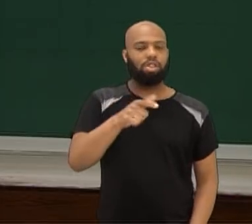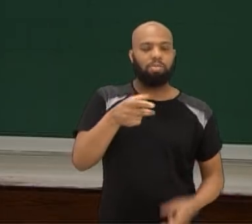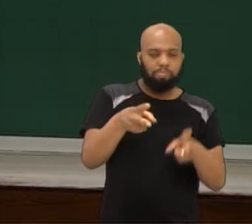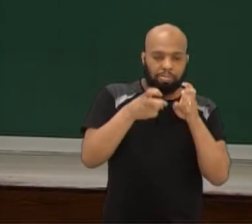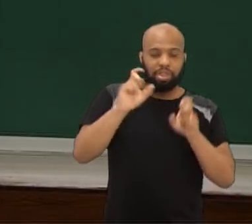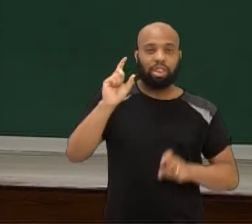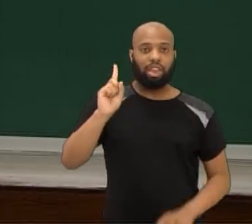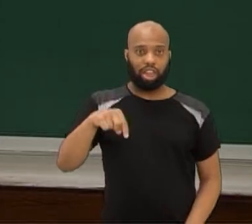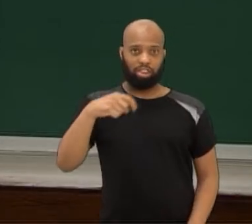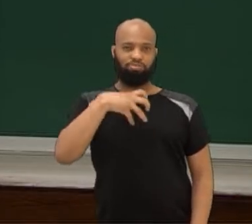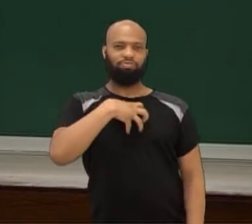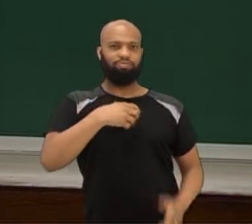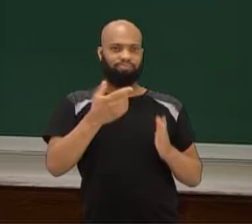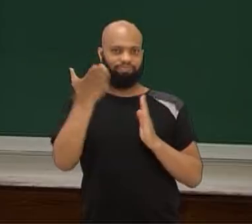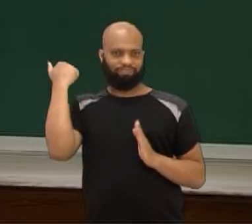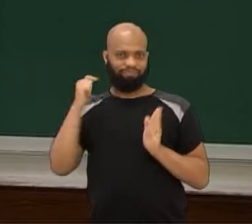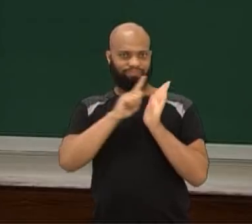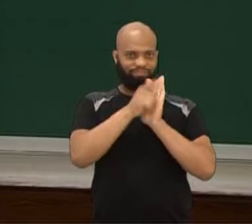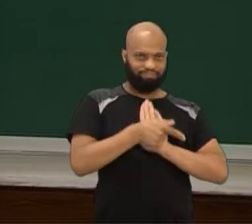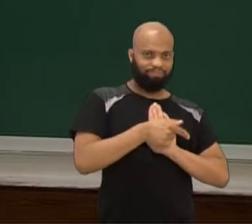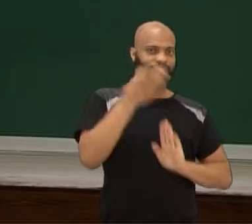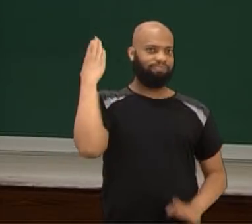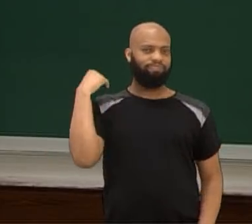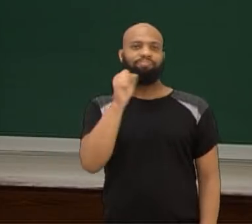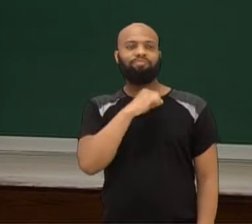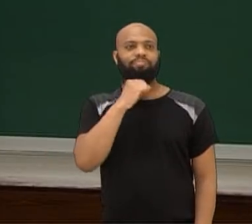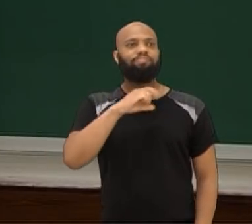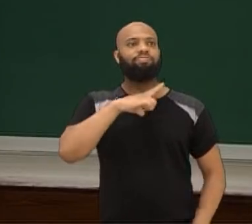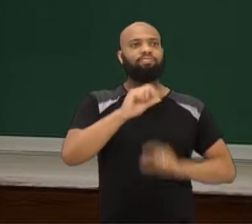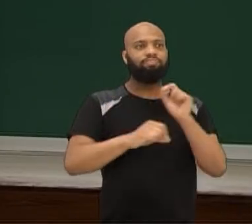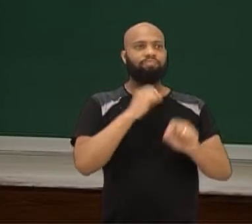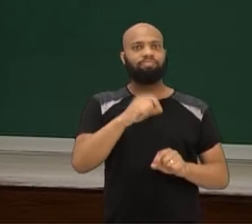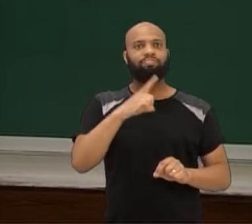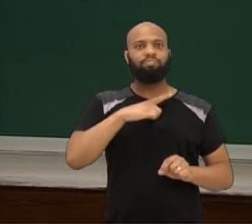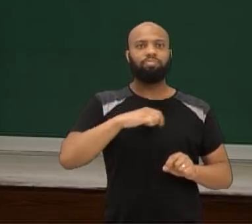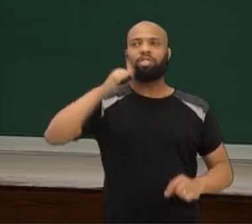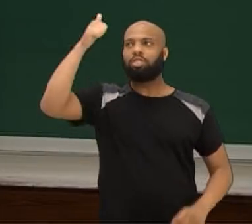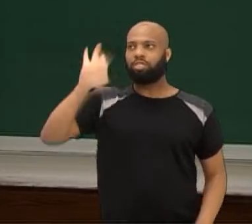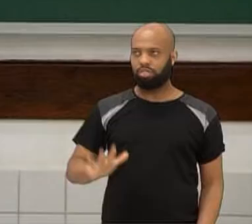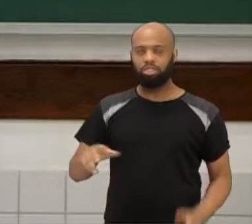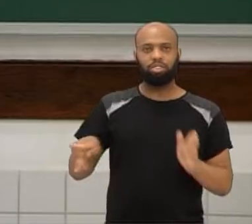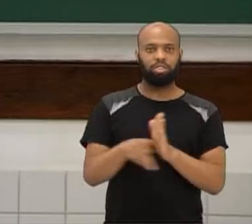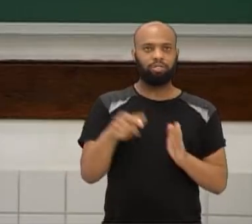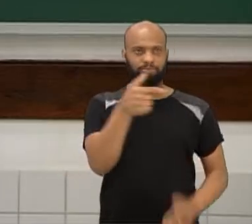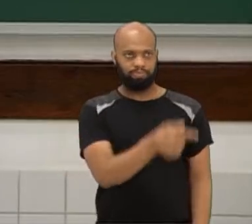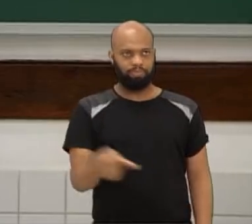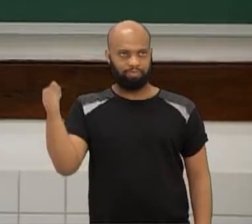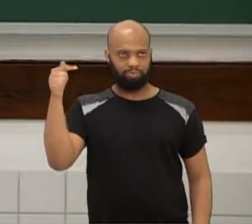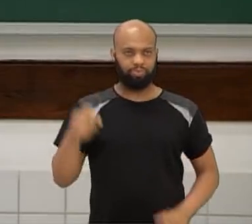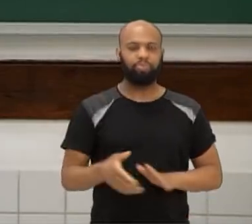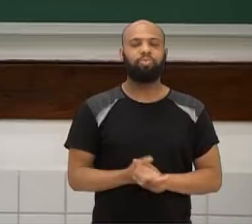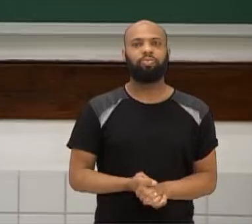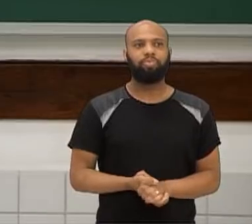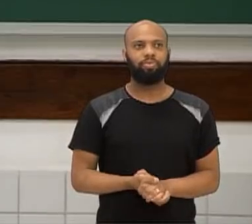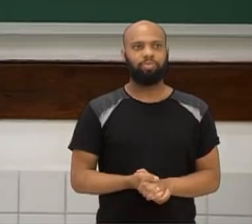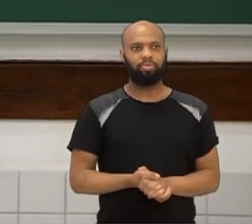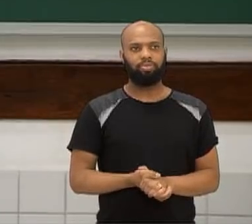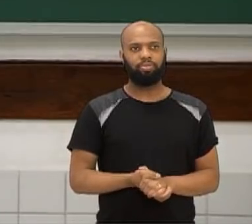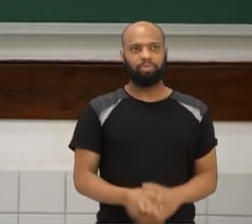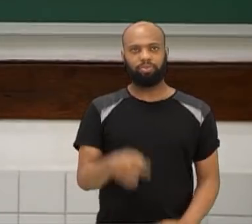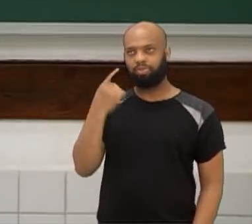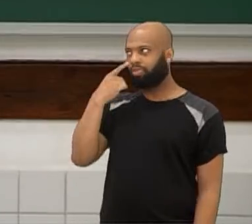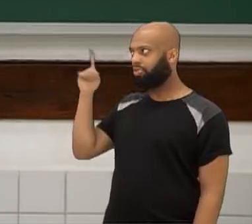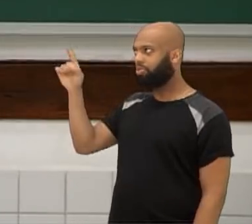que se trata de um panfleto mais antigo e nele está escrito ofertas da semana, certo? É isso que eu